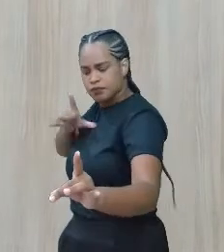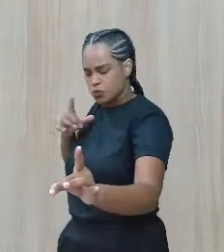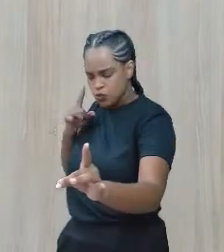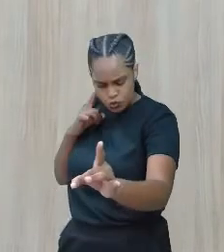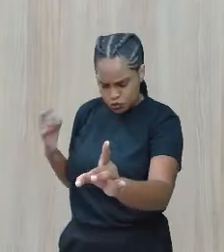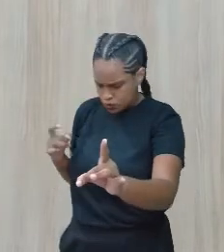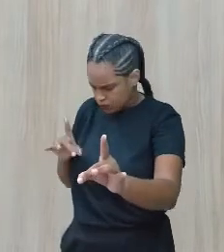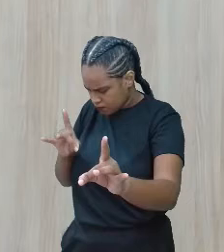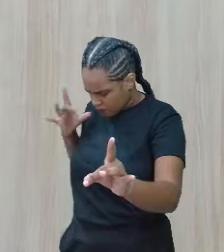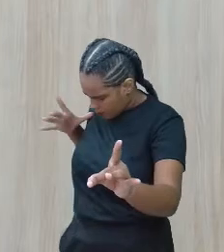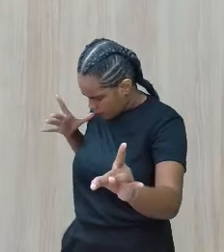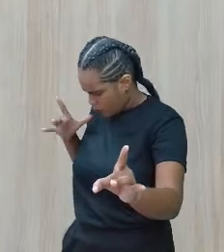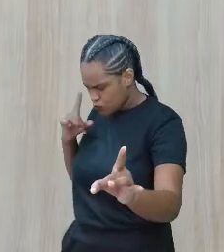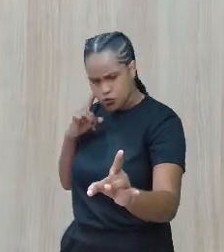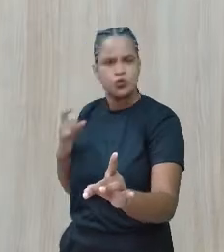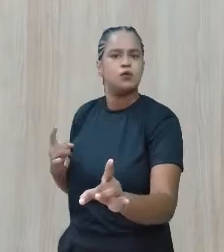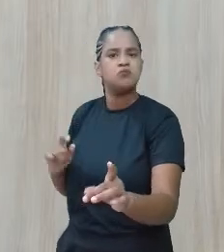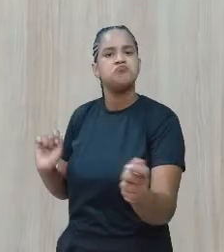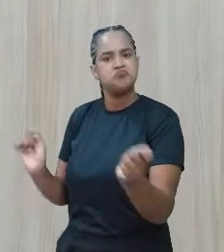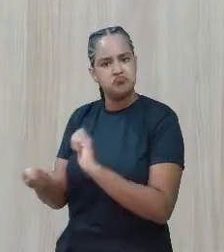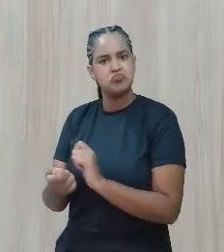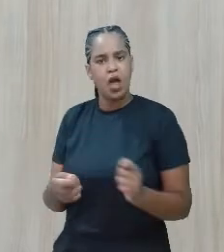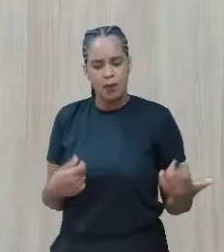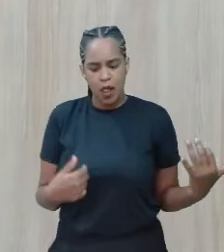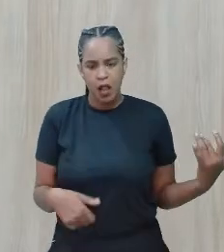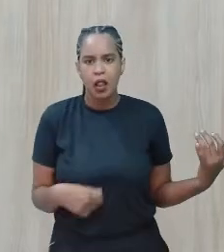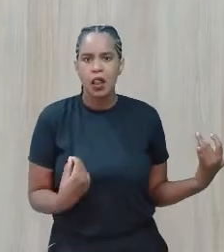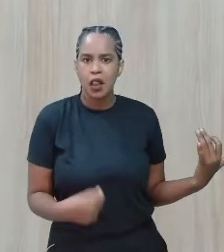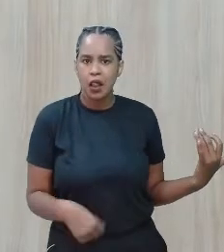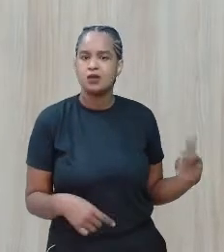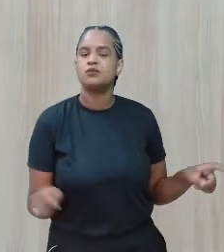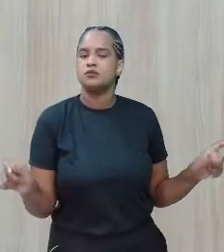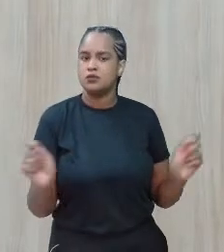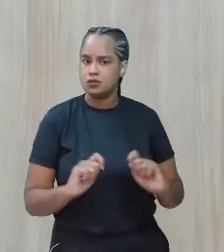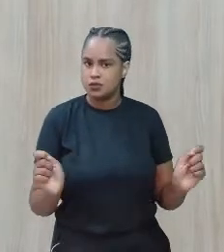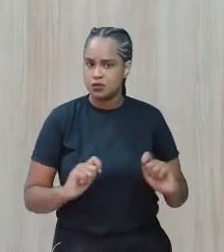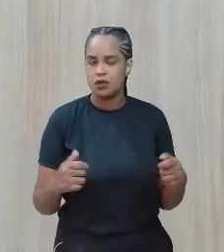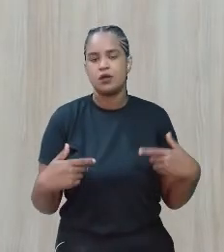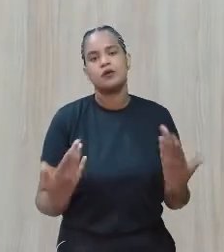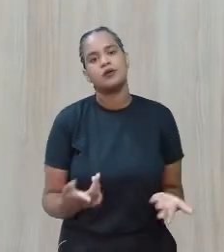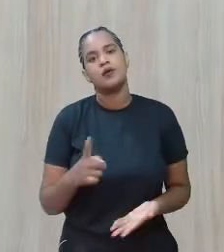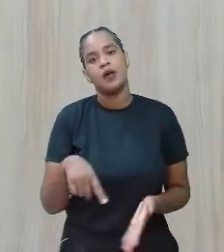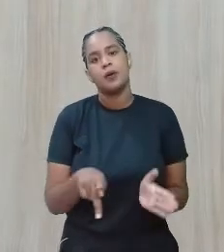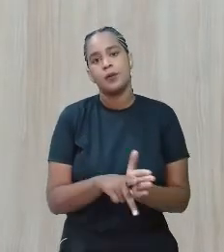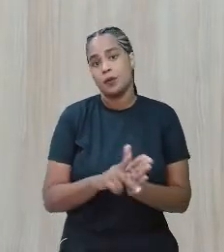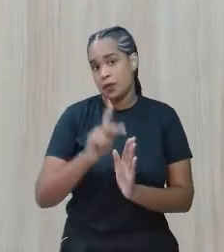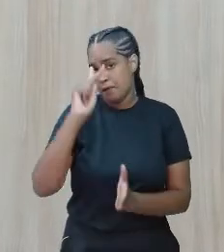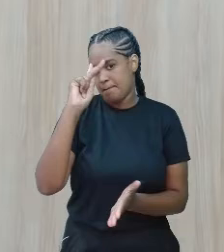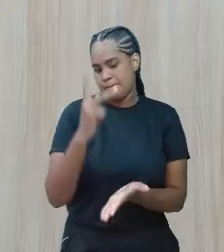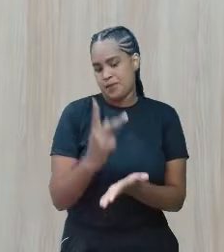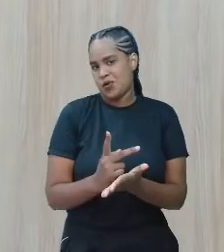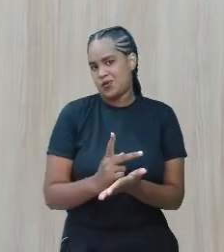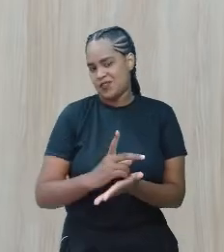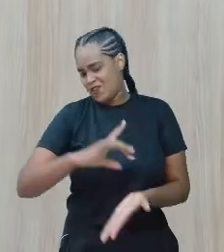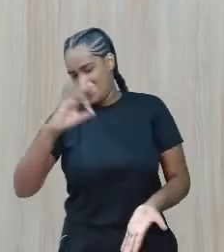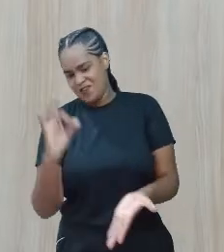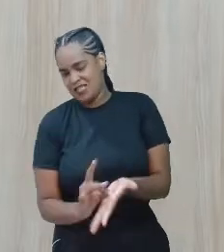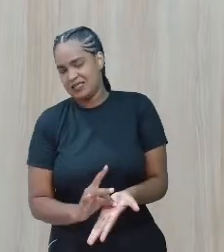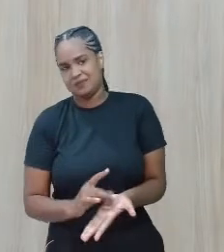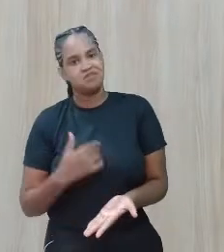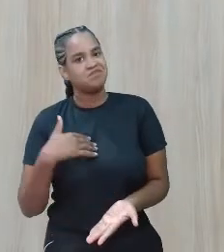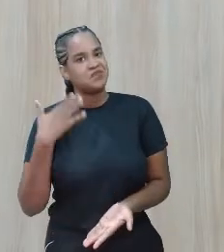eles perceberam que podiam também transformar isso no instrumento musical. Tudo isso, minha gente, são hipóteses. A gente não sabe